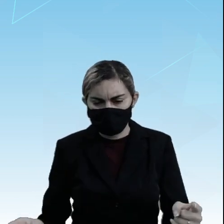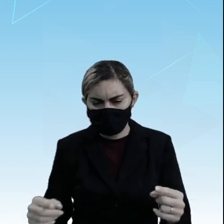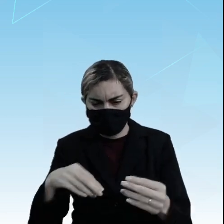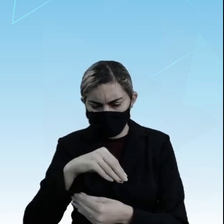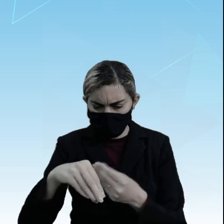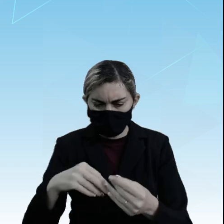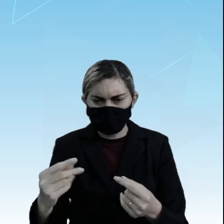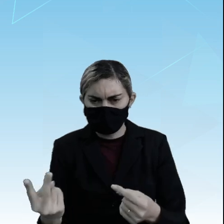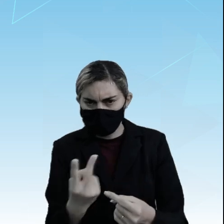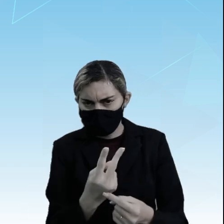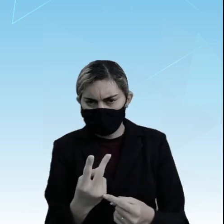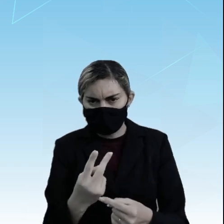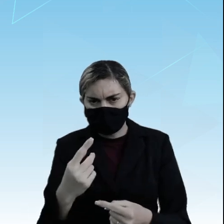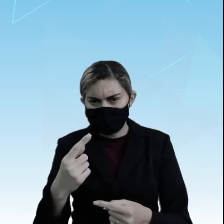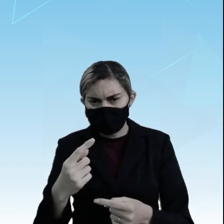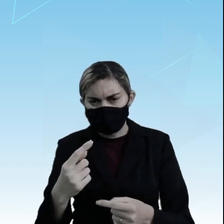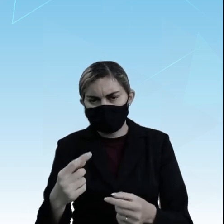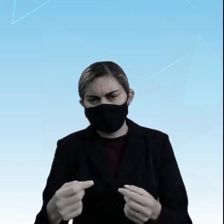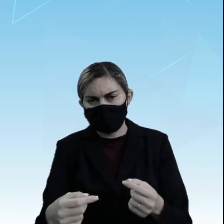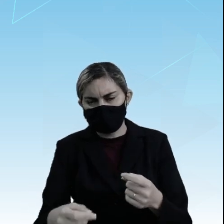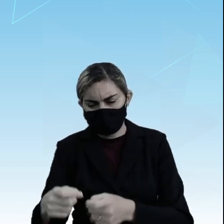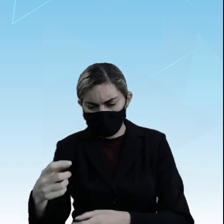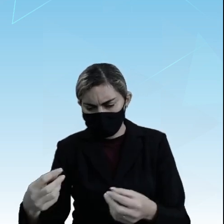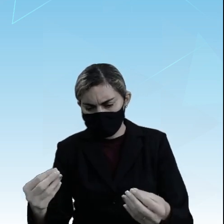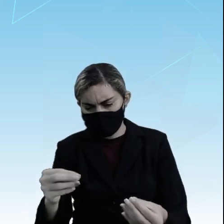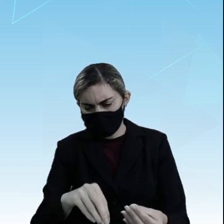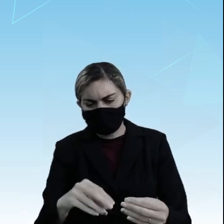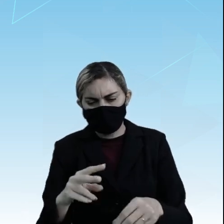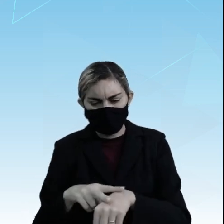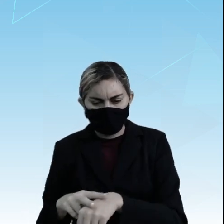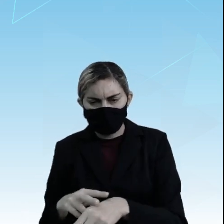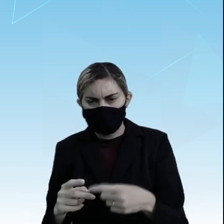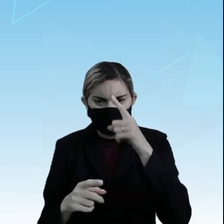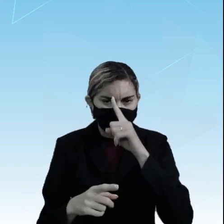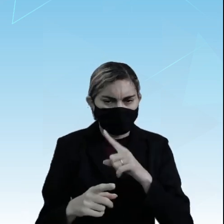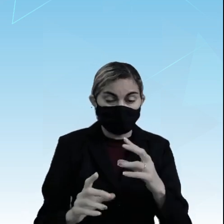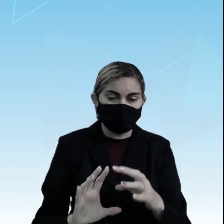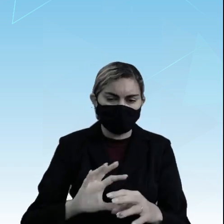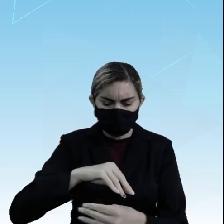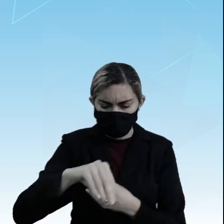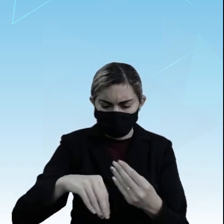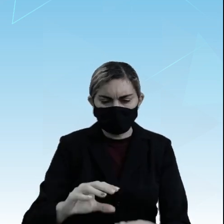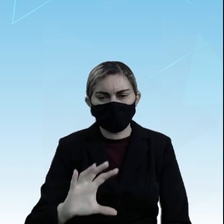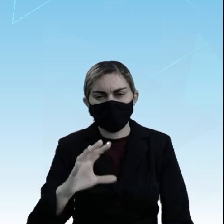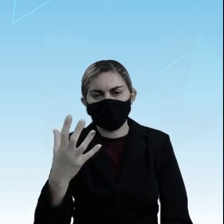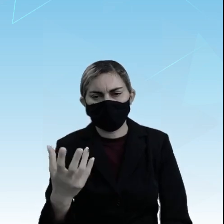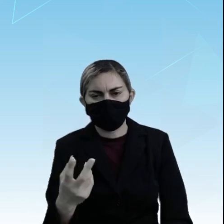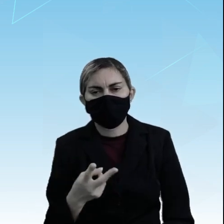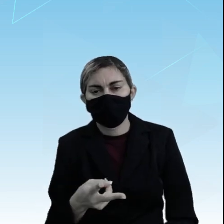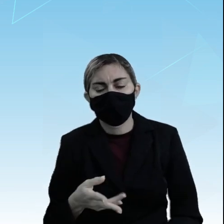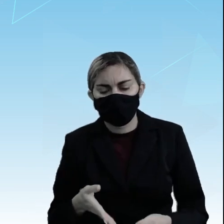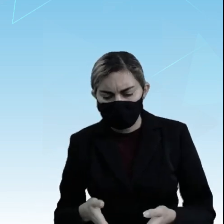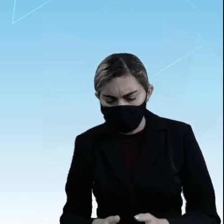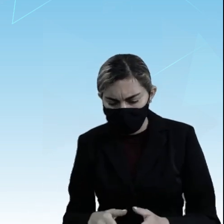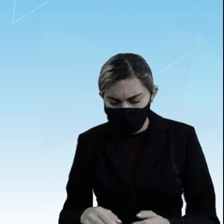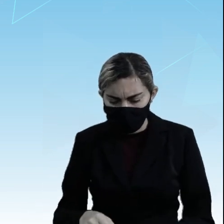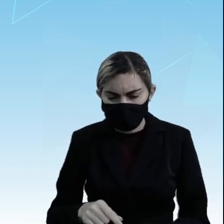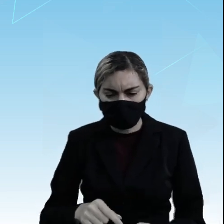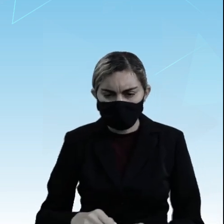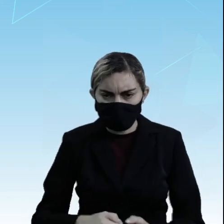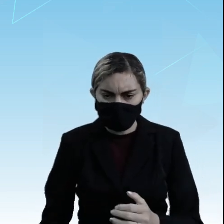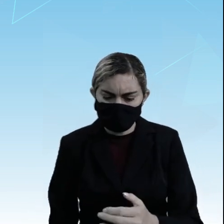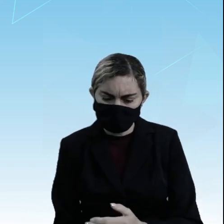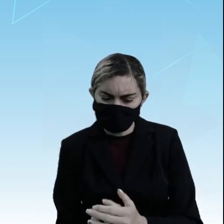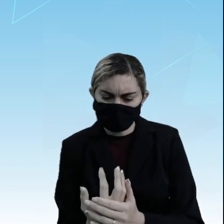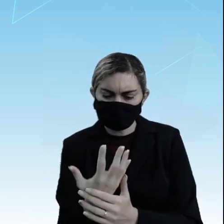cruzamento da ervilha verde com a amarela, o que é que vai acontecer? Vai acontecer que os indivíduos eles nascerão